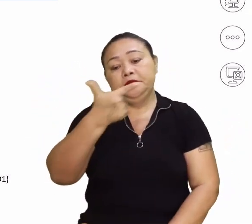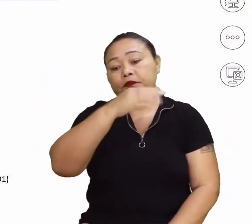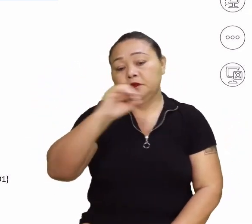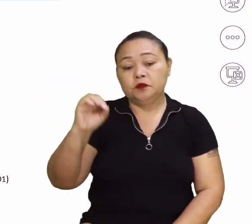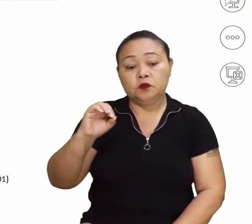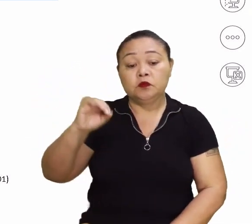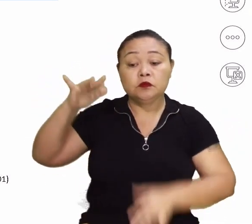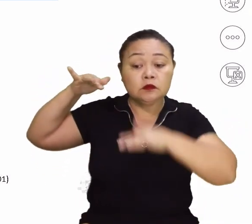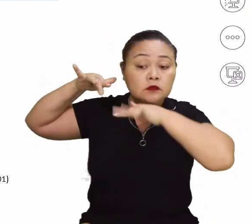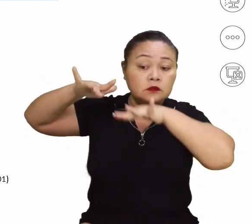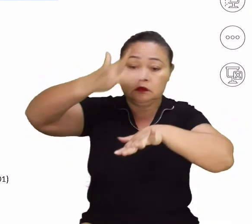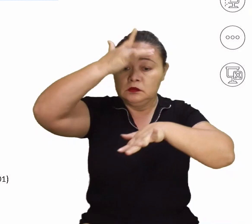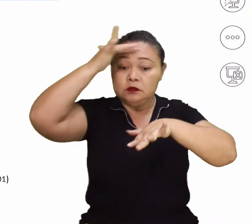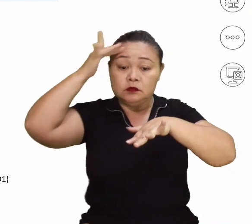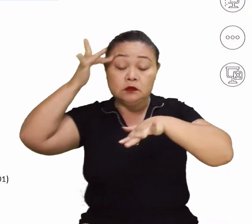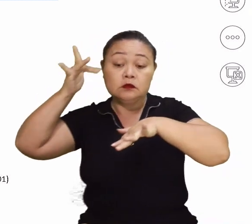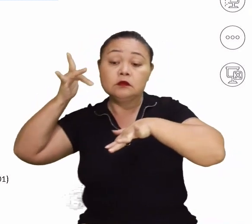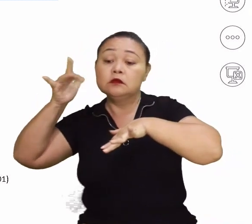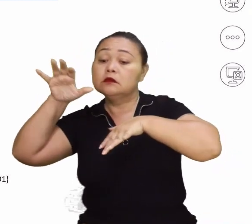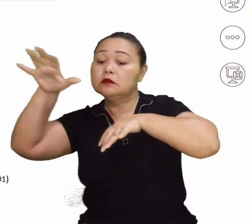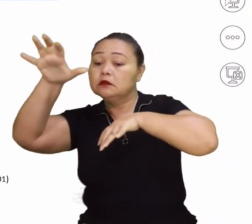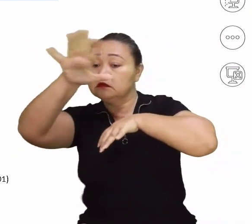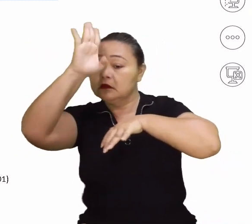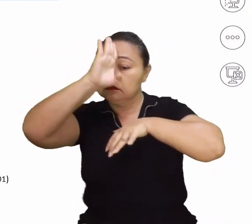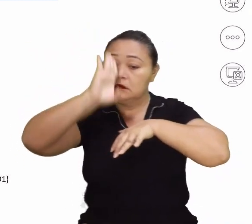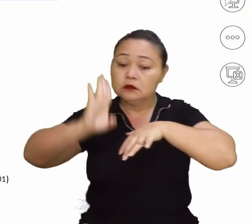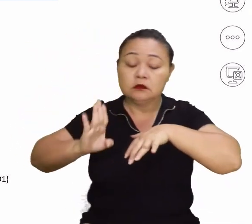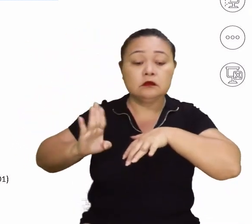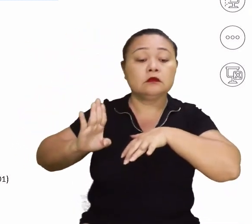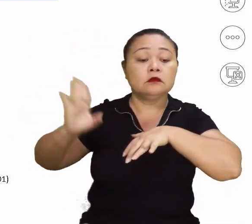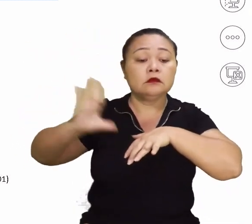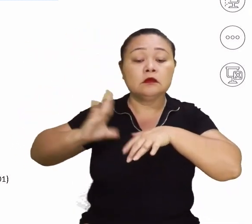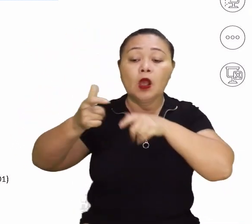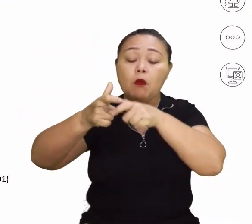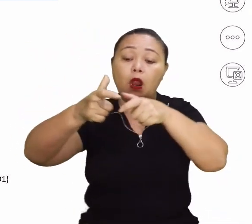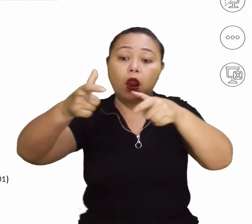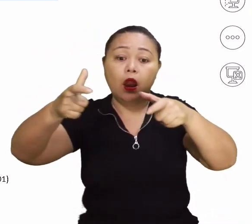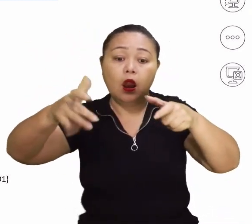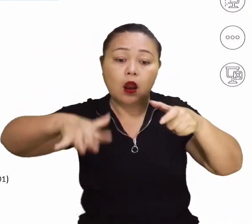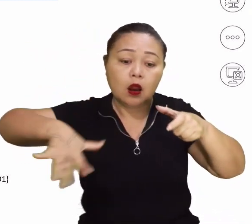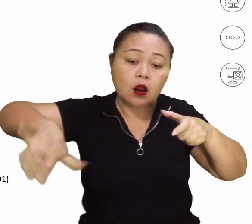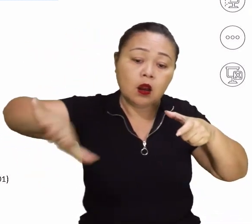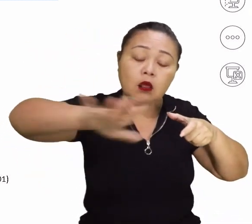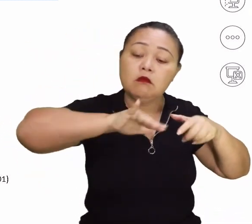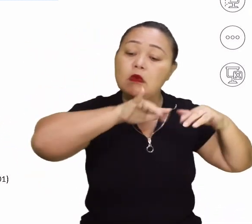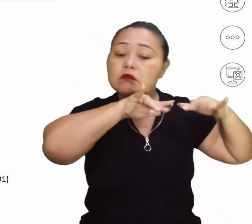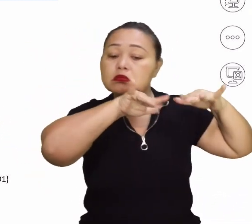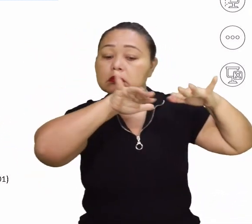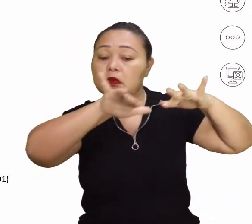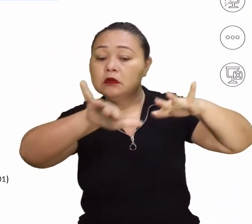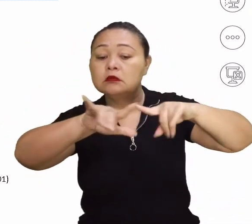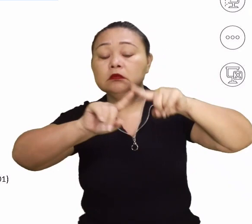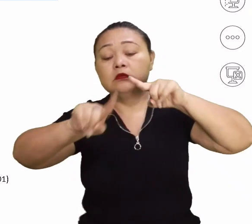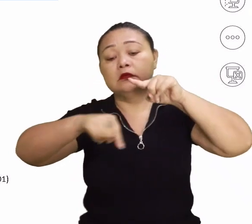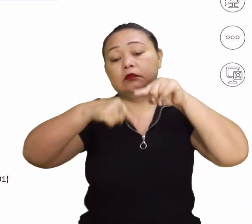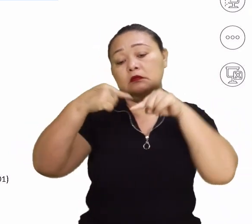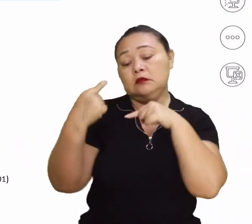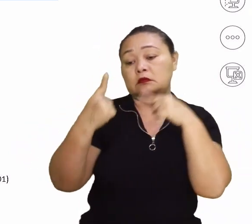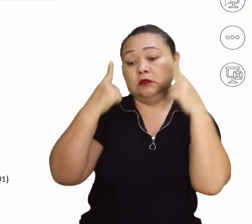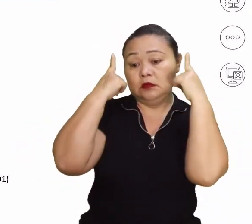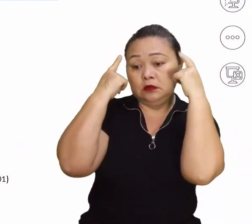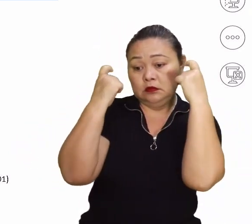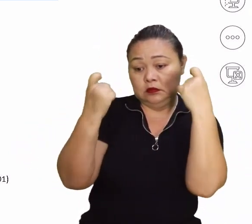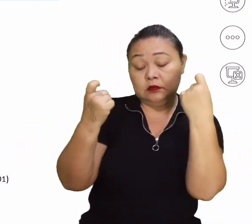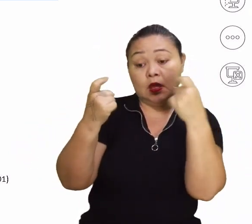2000, o fluxo migratório de várias regiões do Brasil aumentaram, indo para lá consideravelmente.